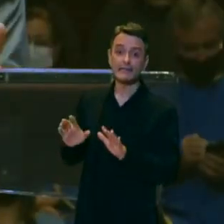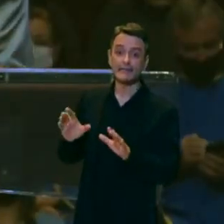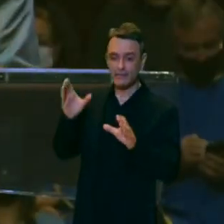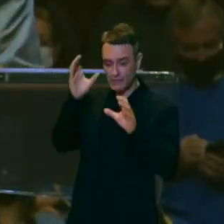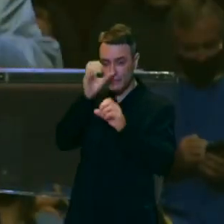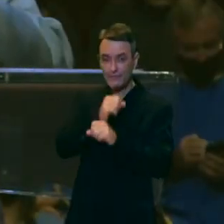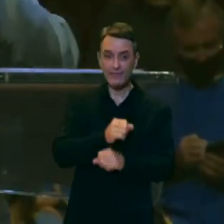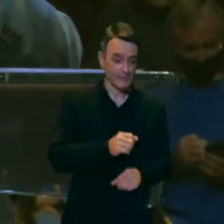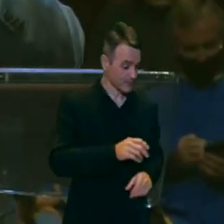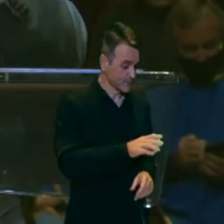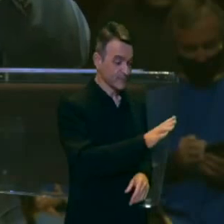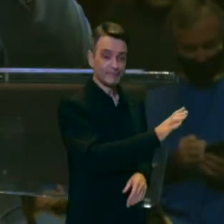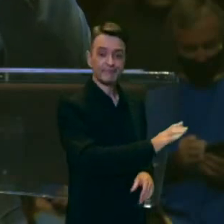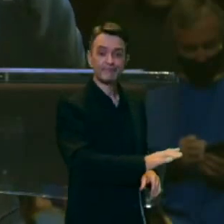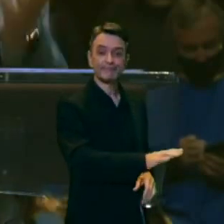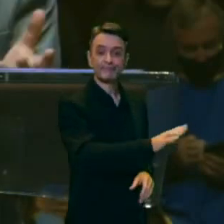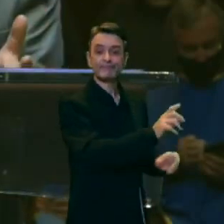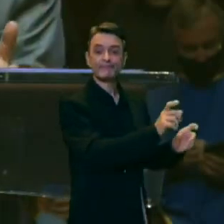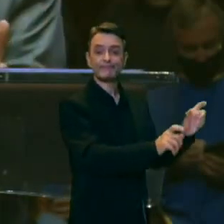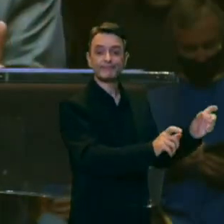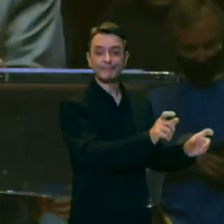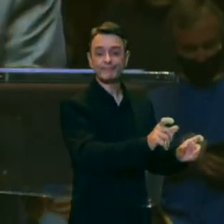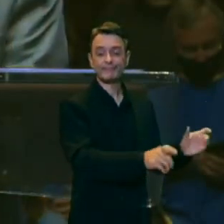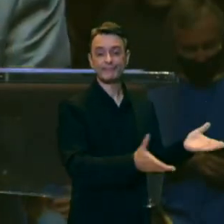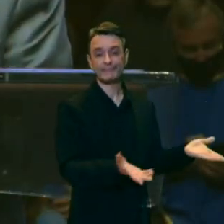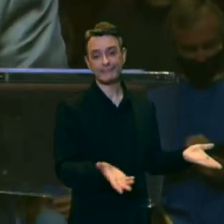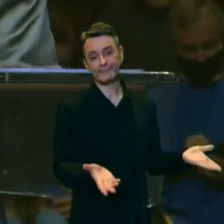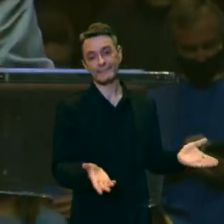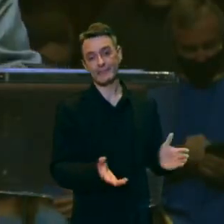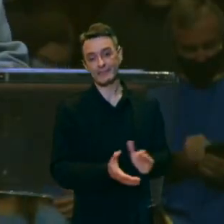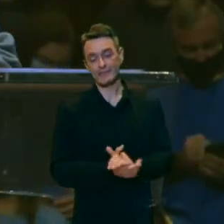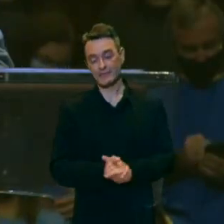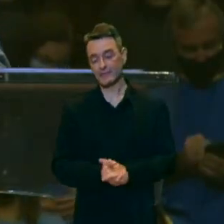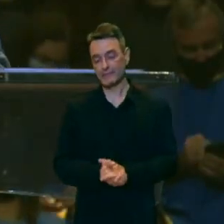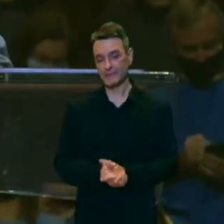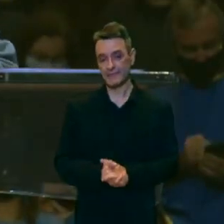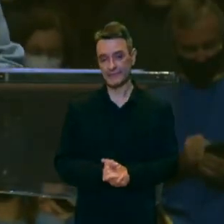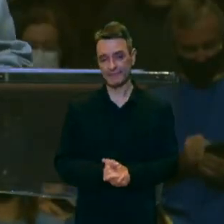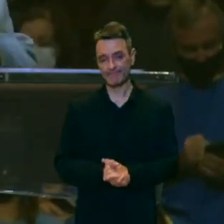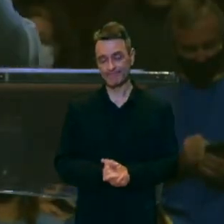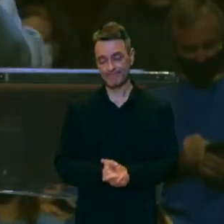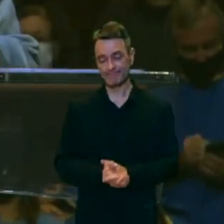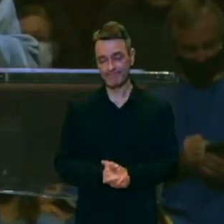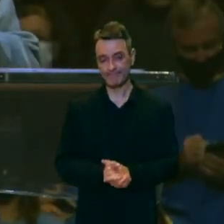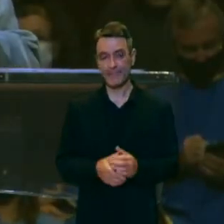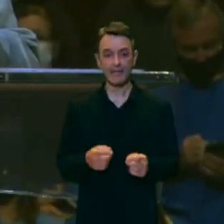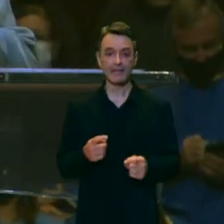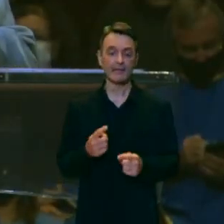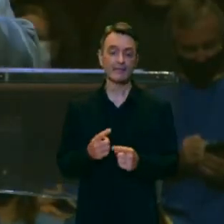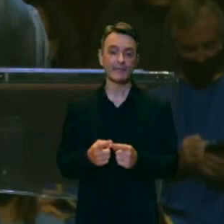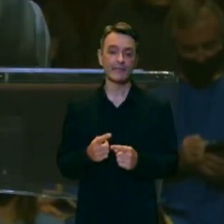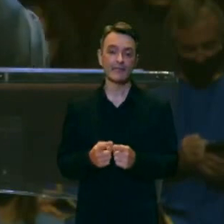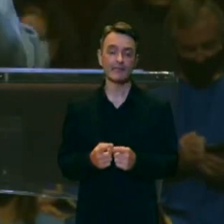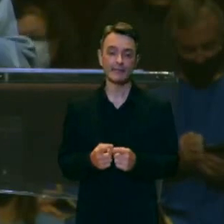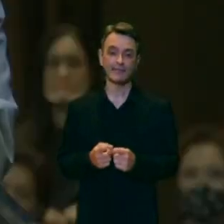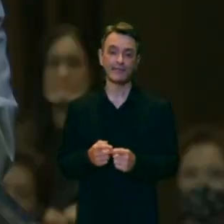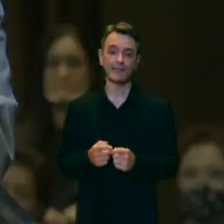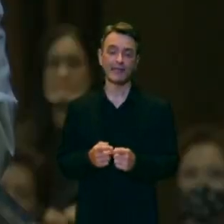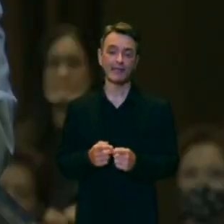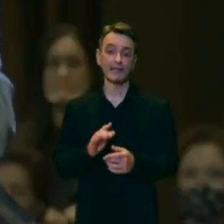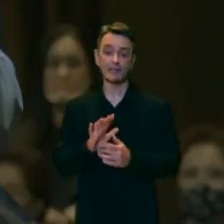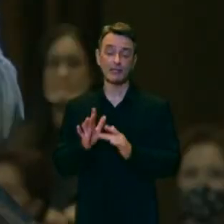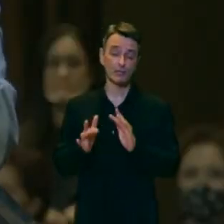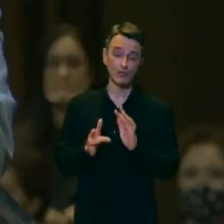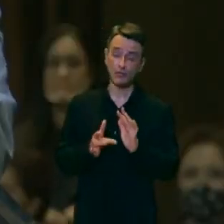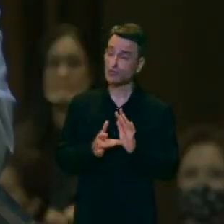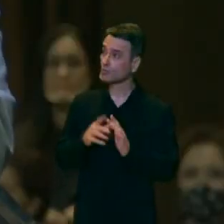pessoas, sejam elas quais forem, porque Jesus, Deus